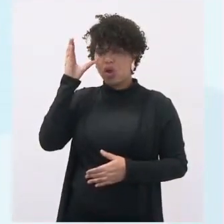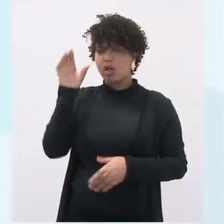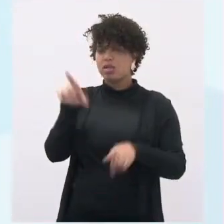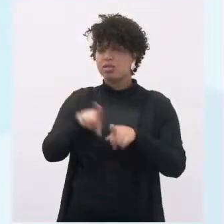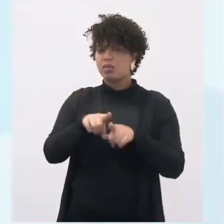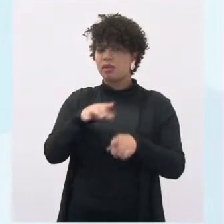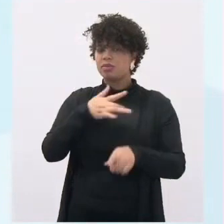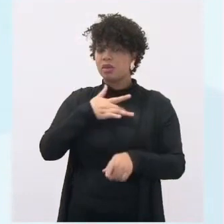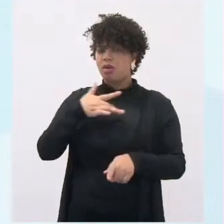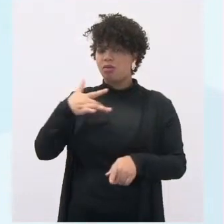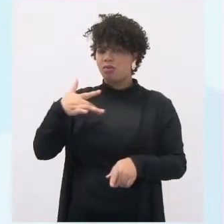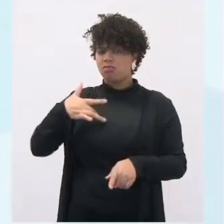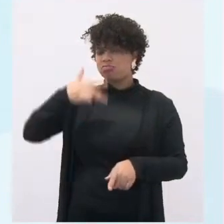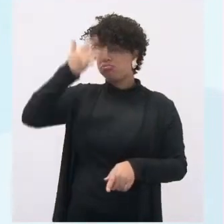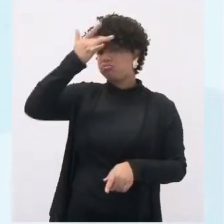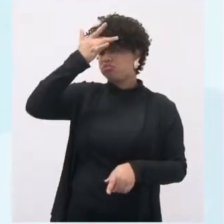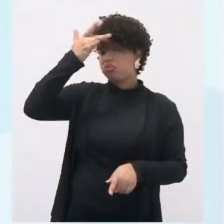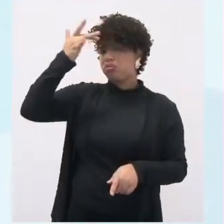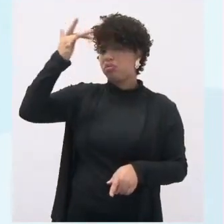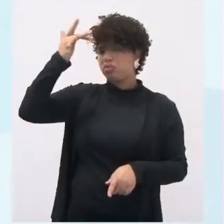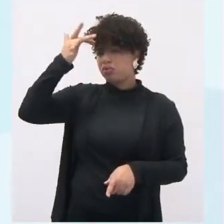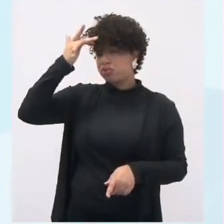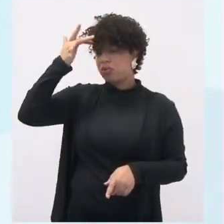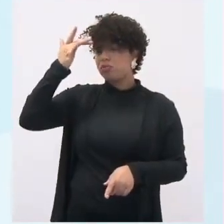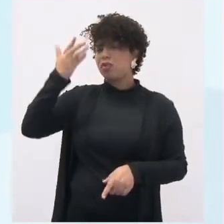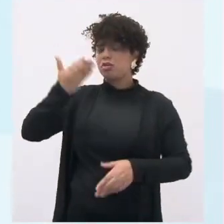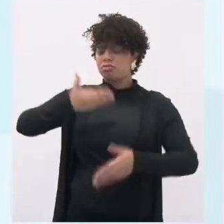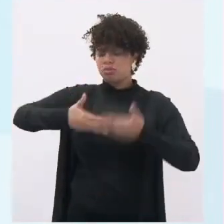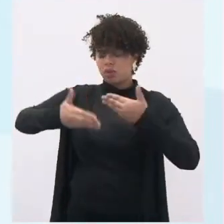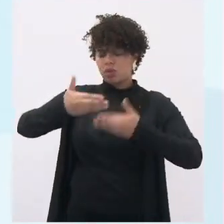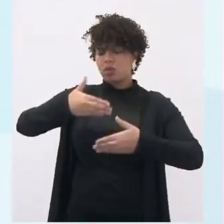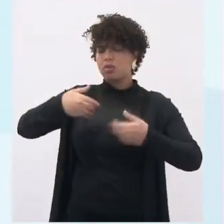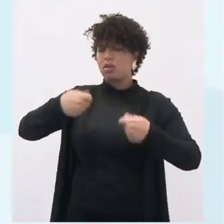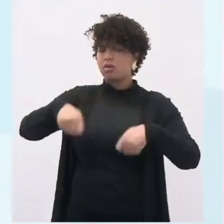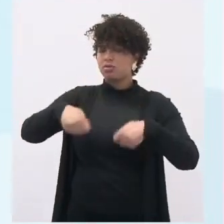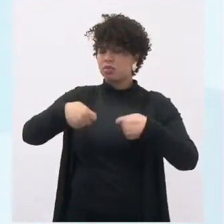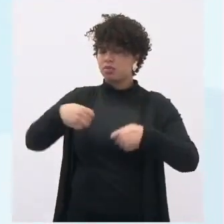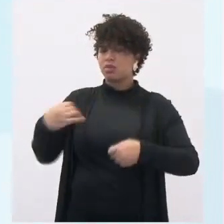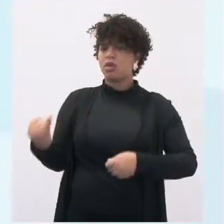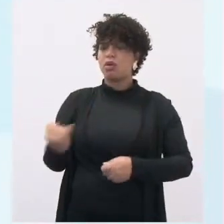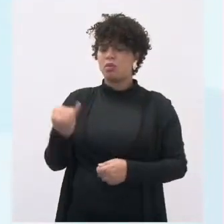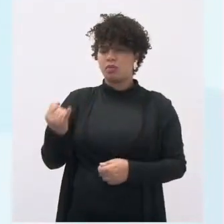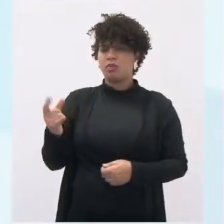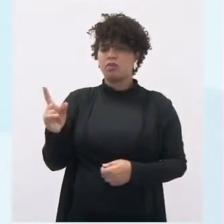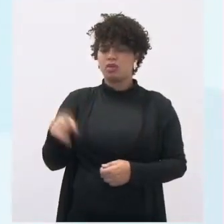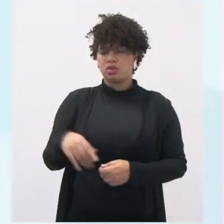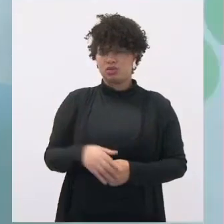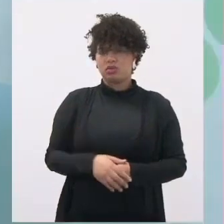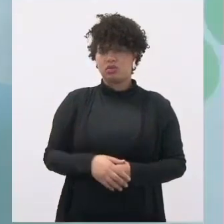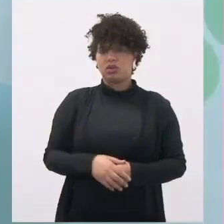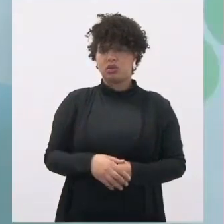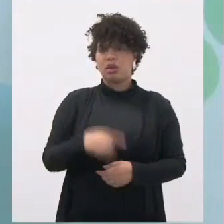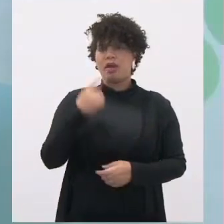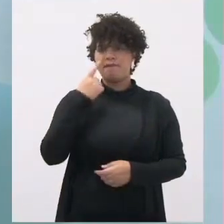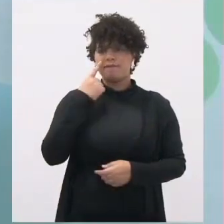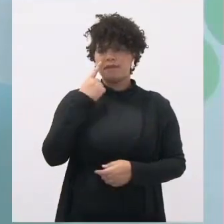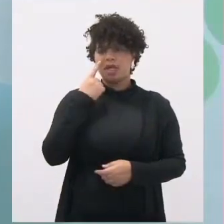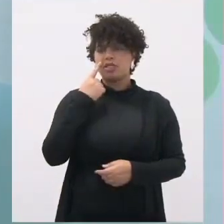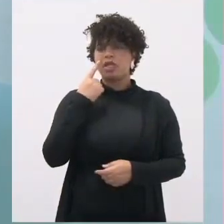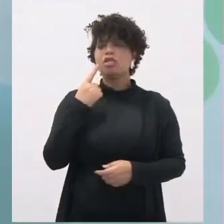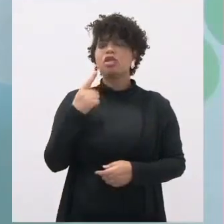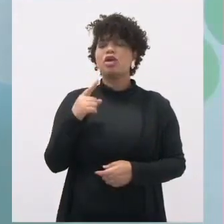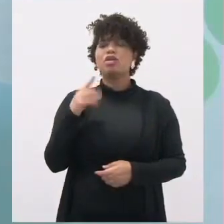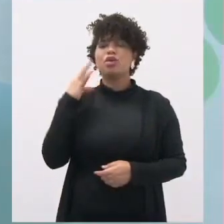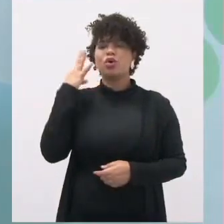e emocional. Vocês podem ver que de agora em diante, desse 8 para frente até o final das